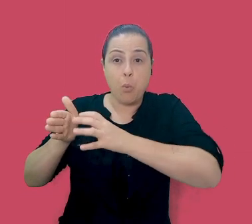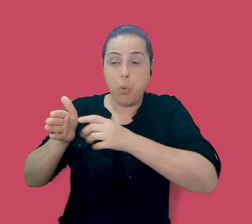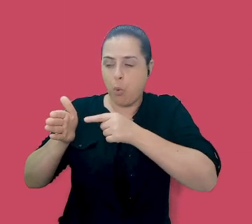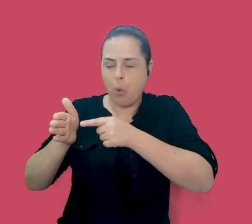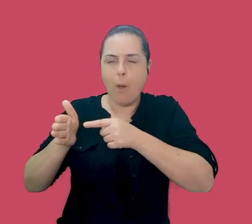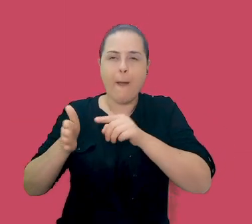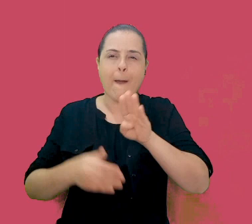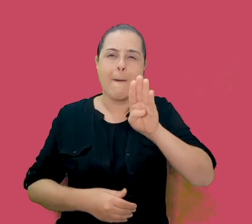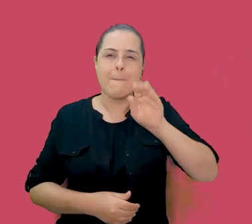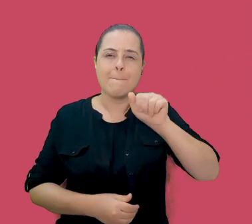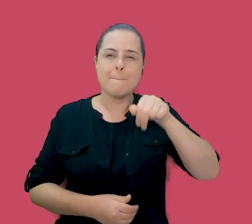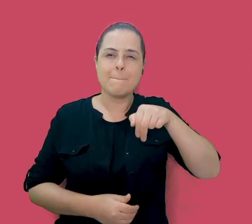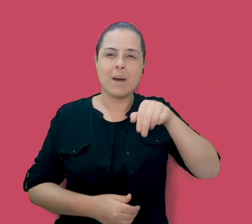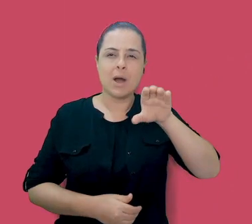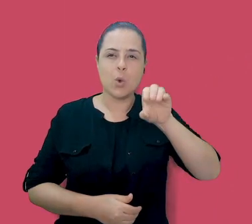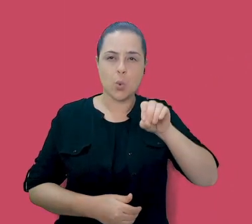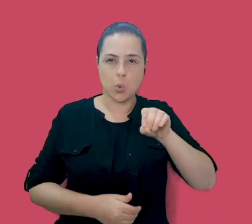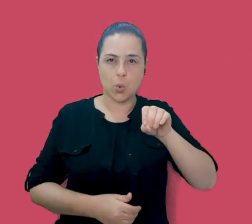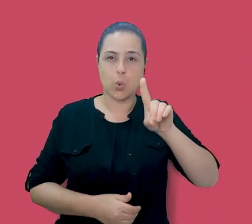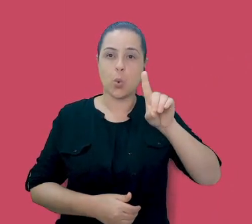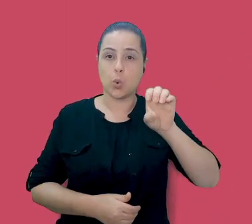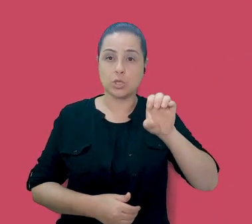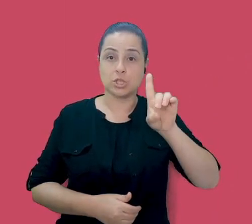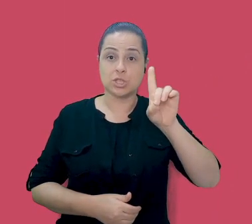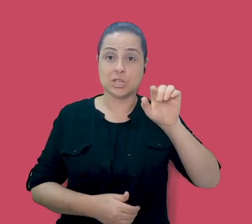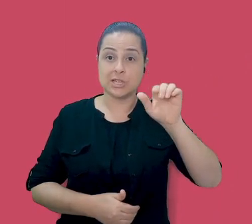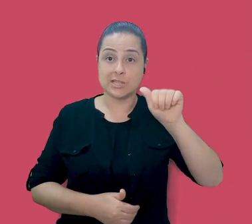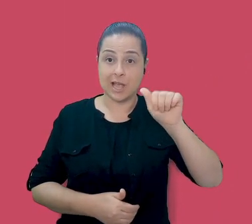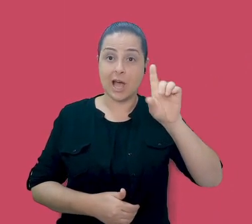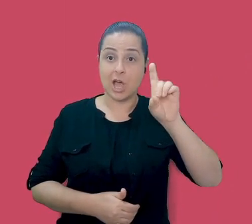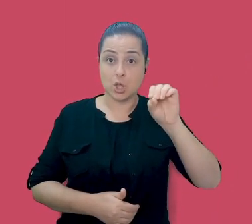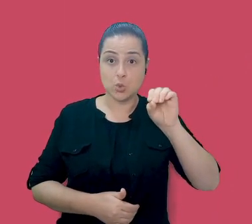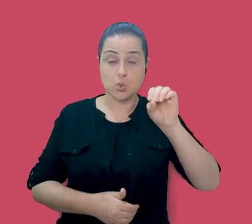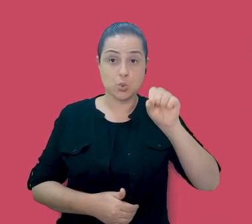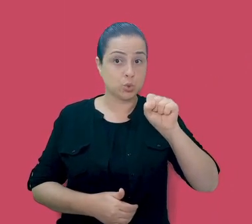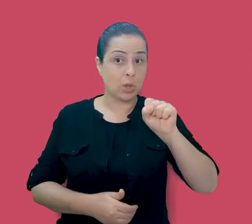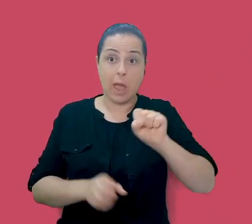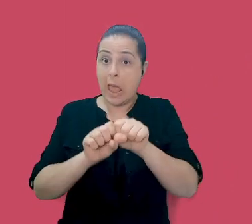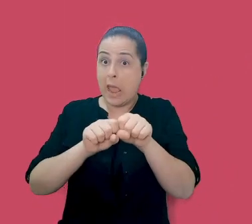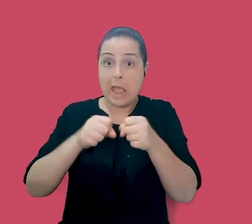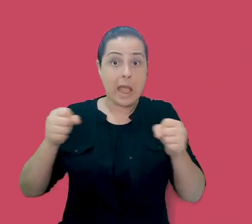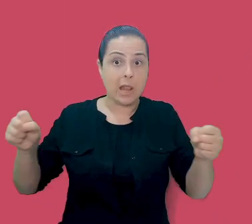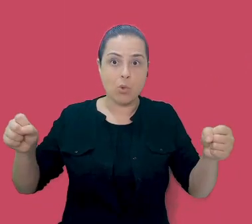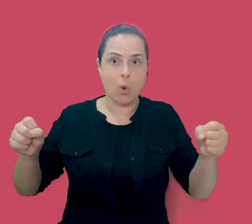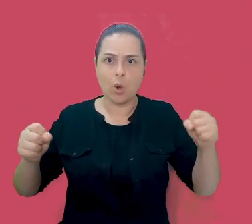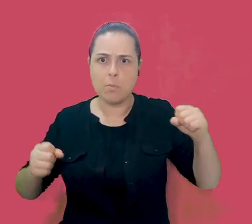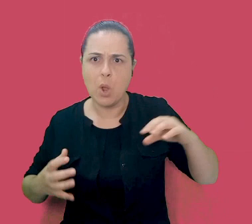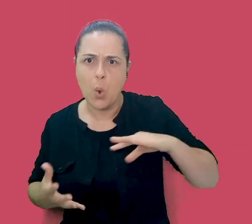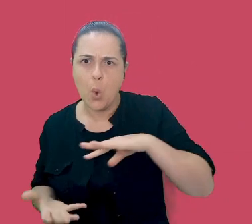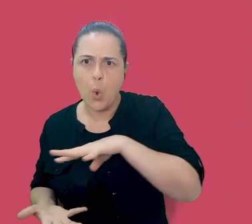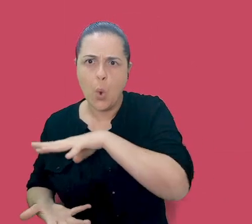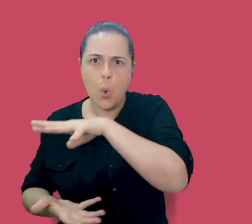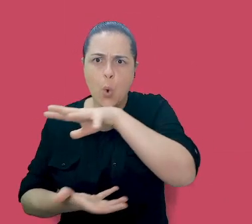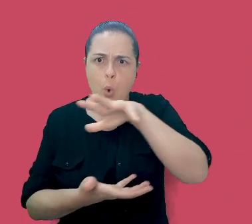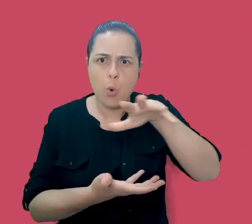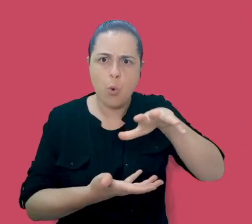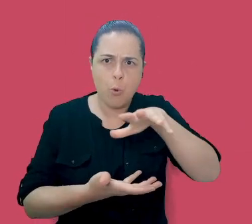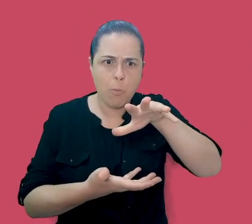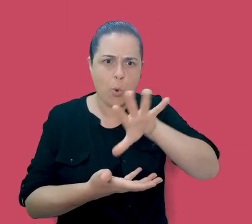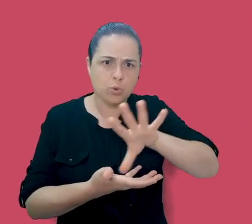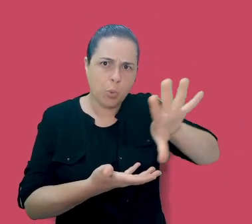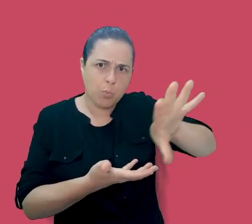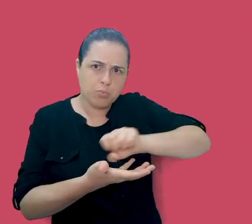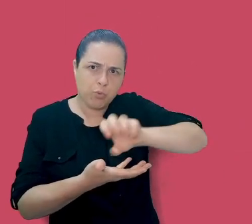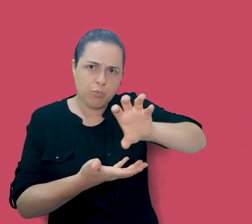né? A gente pode dizer que é um banco de dados que é literalmente do tamanho do mundo, e ele começa a utilizar isso para